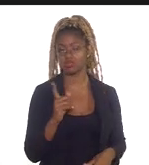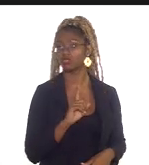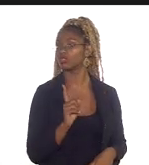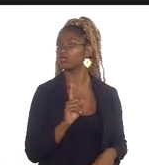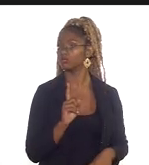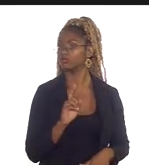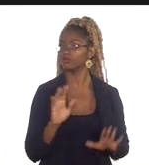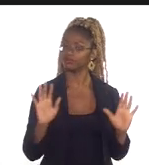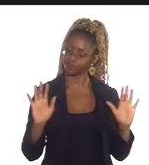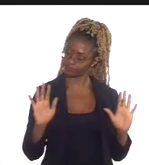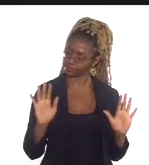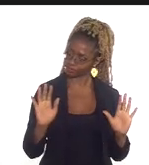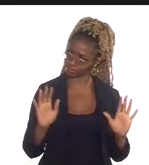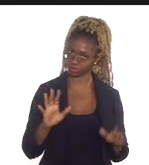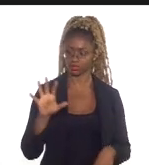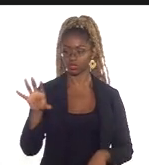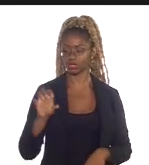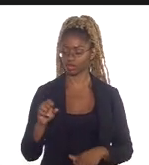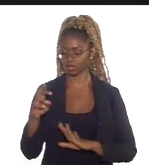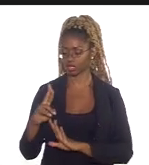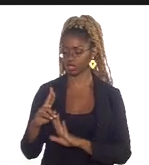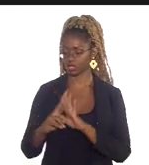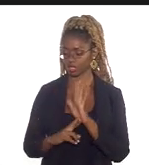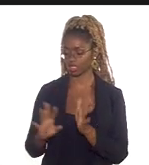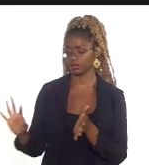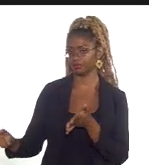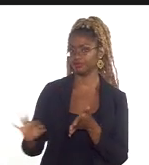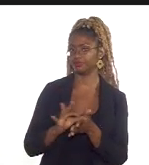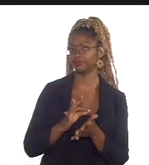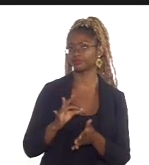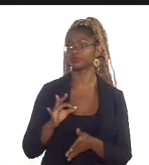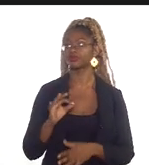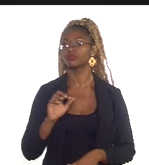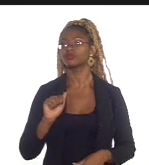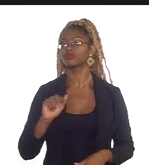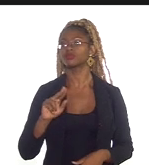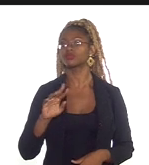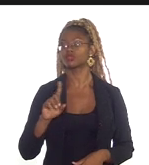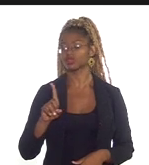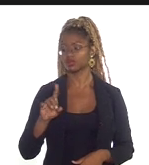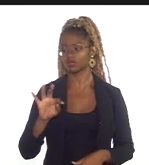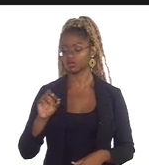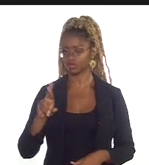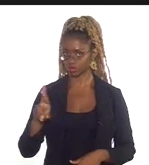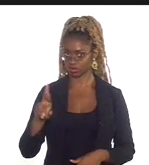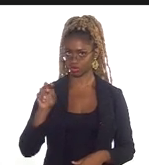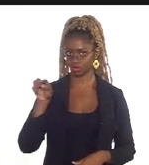o relatório assinado pelos auditores da Cefaz e nós vamos,